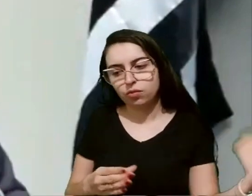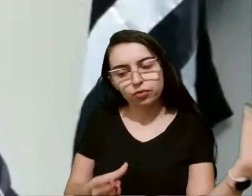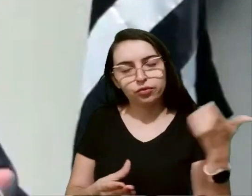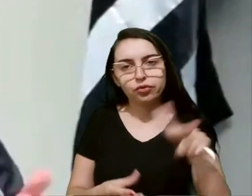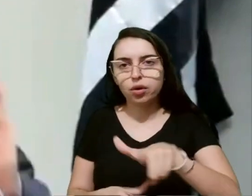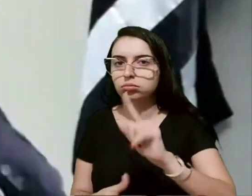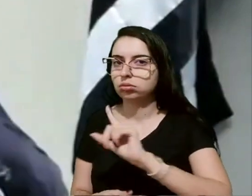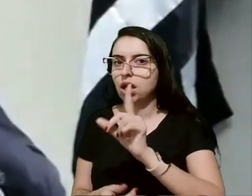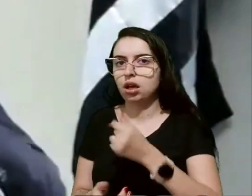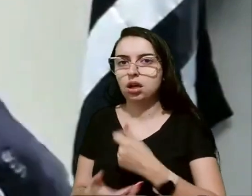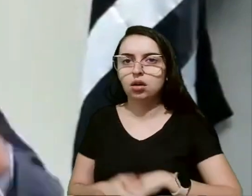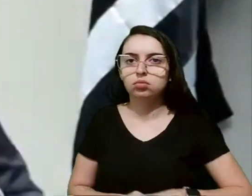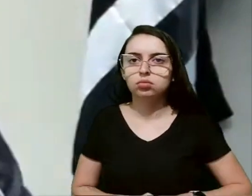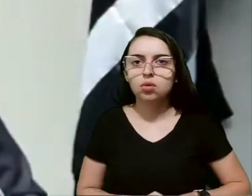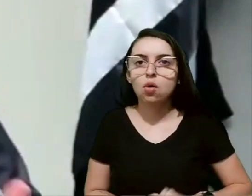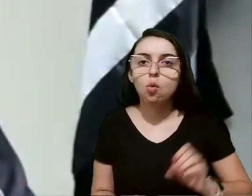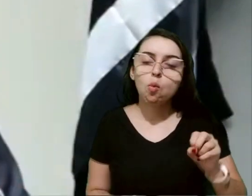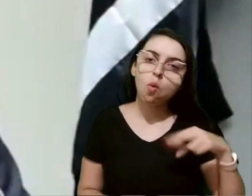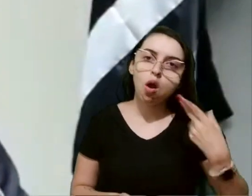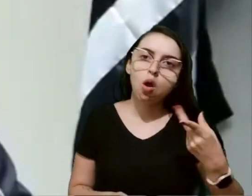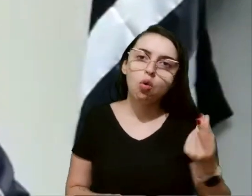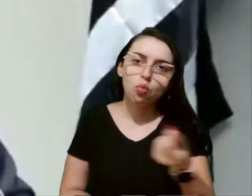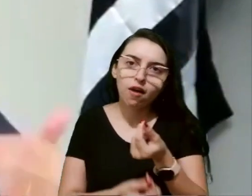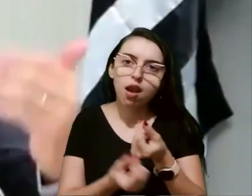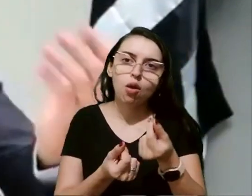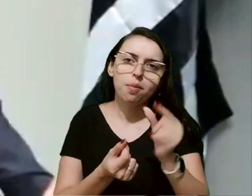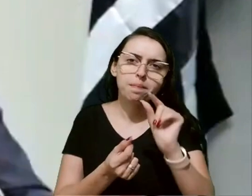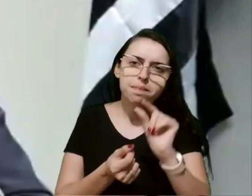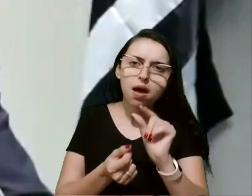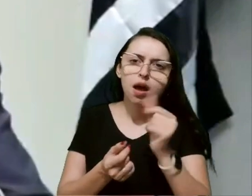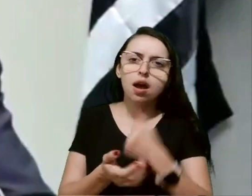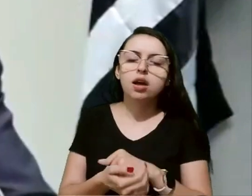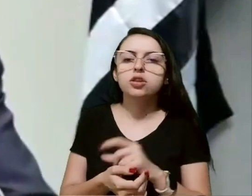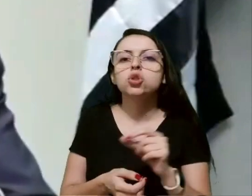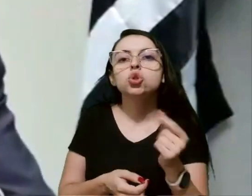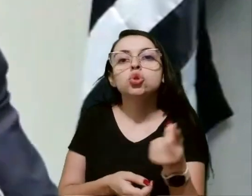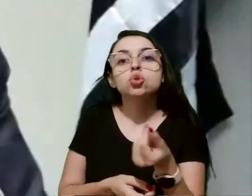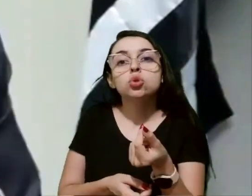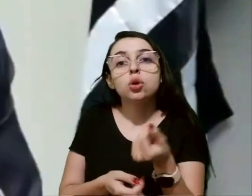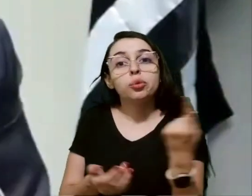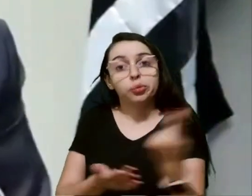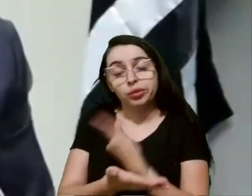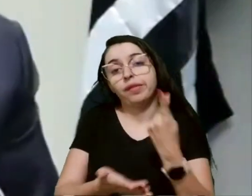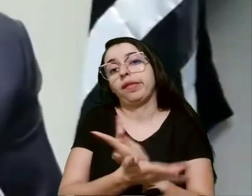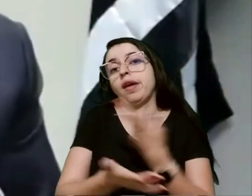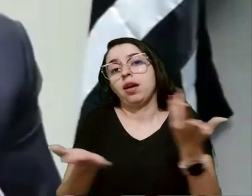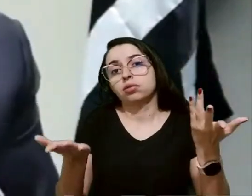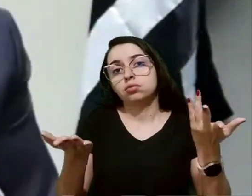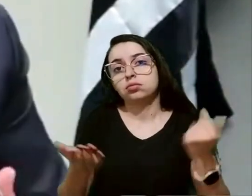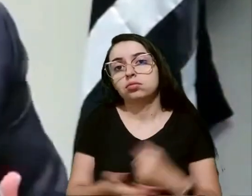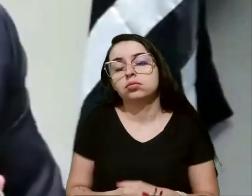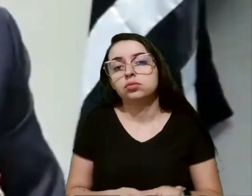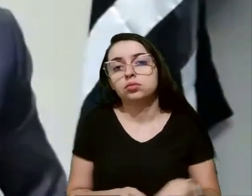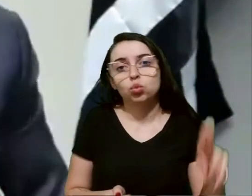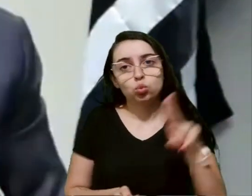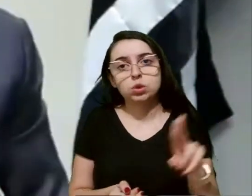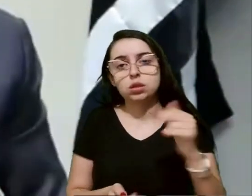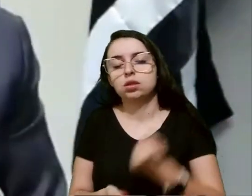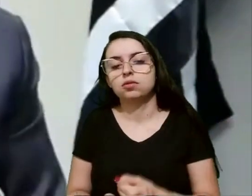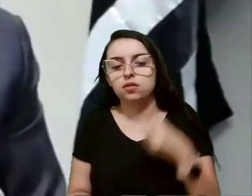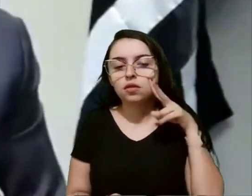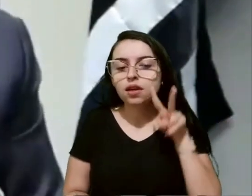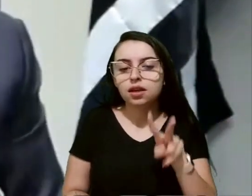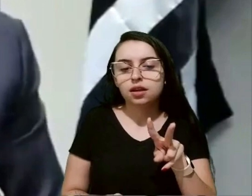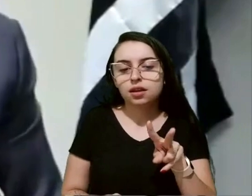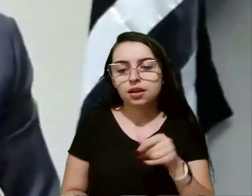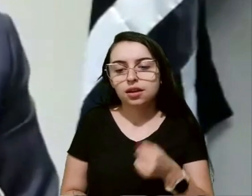racionalmente, não seria ou o custo é muito baixo, ou elas não estão lendo os precedentes adequadamente, tem alguma coisa errada funcionando. Toda vez que você olha e